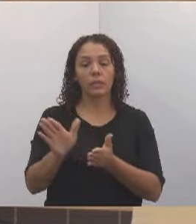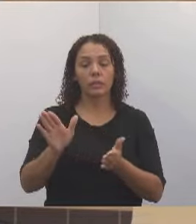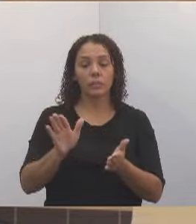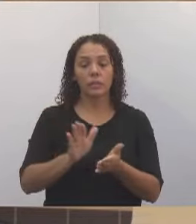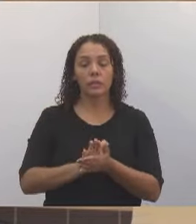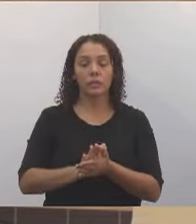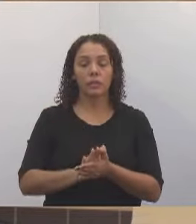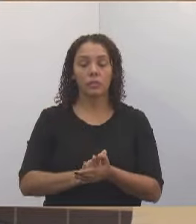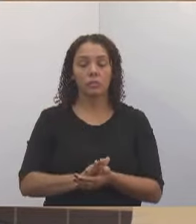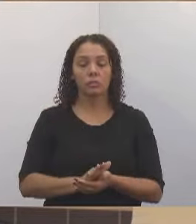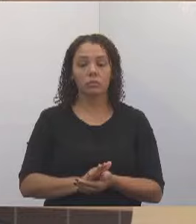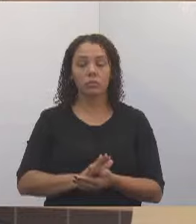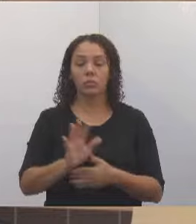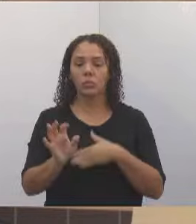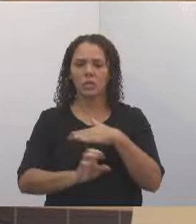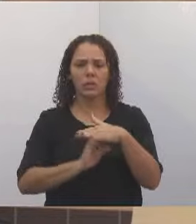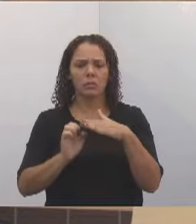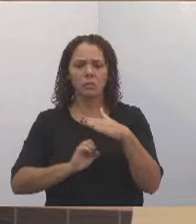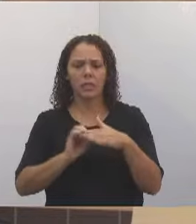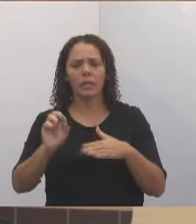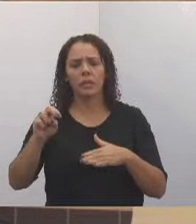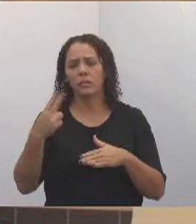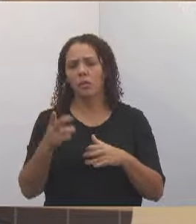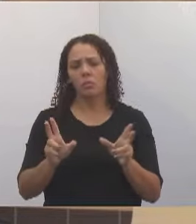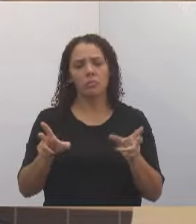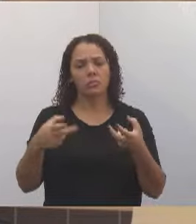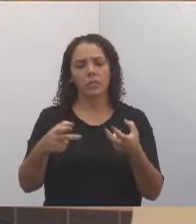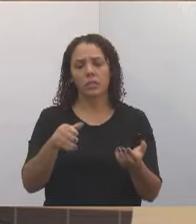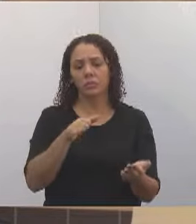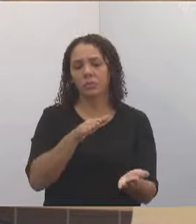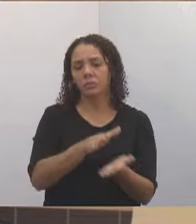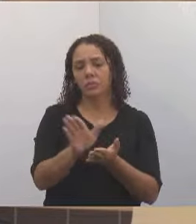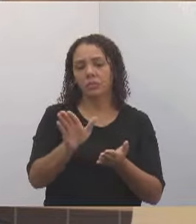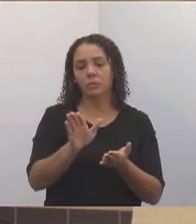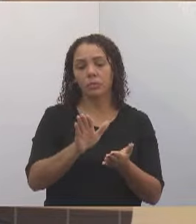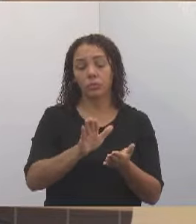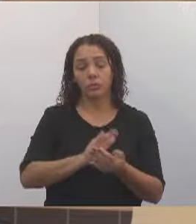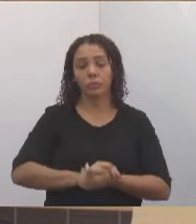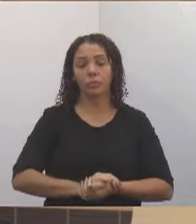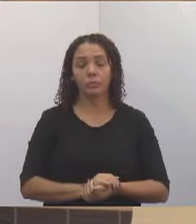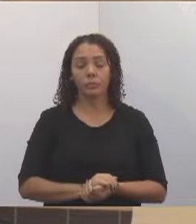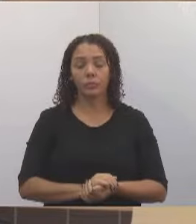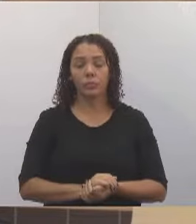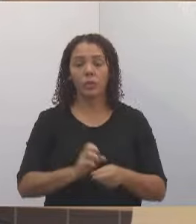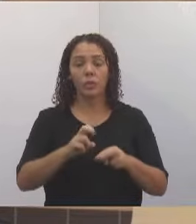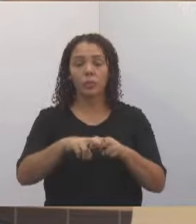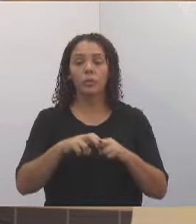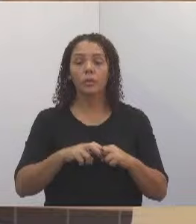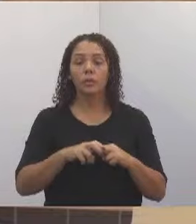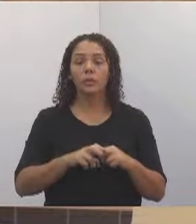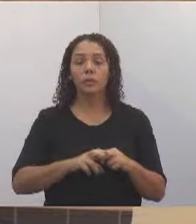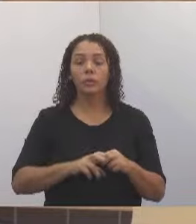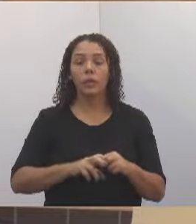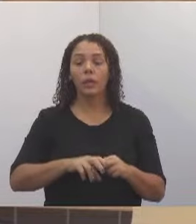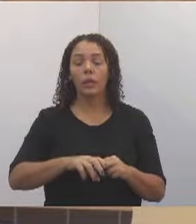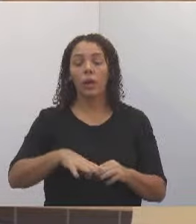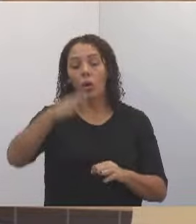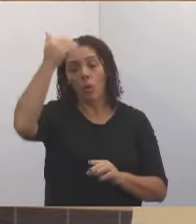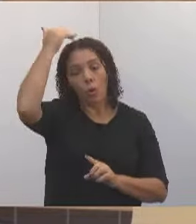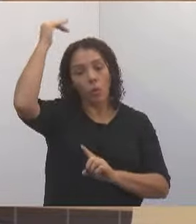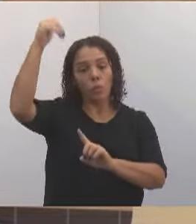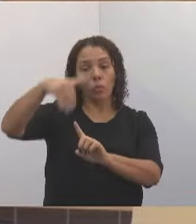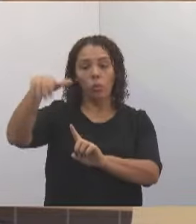da empresa, ou demissão dos quadros da Câmara Municipal. Então não se atribui culpa ao